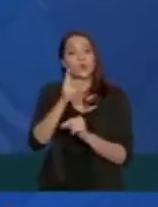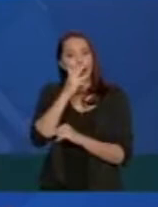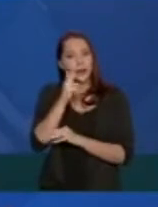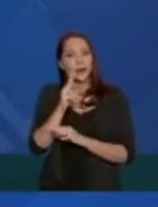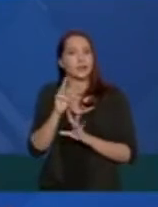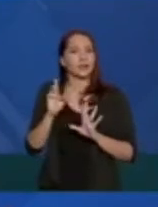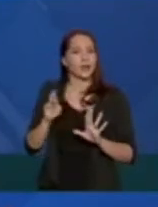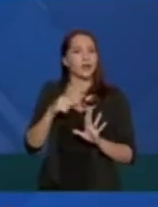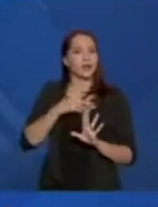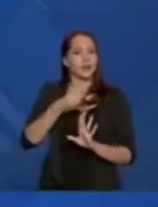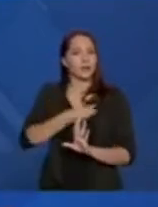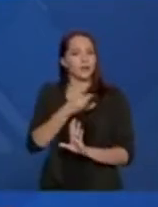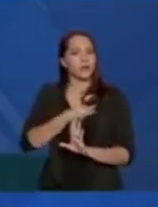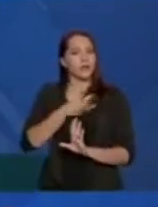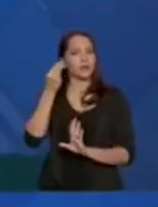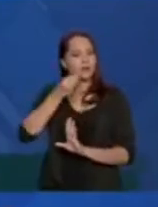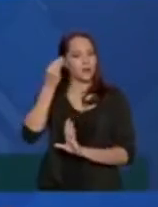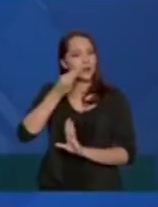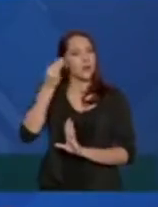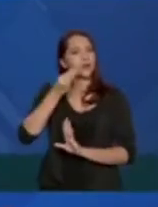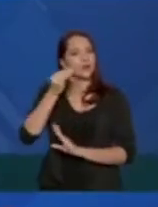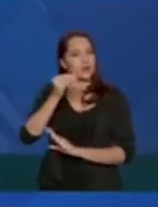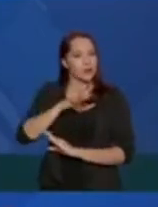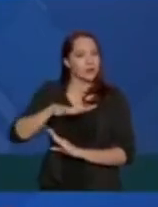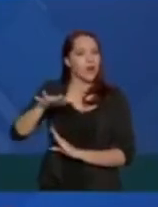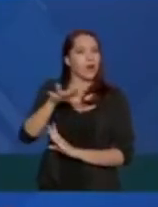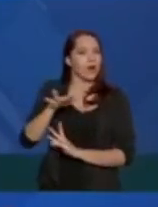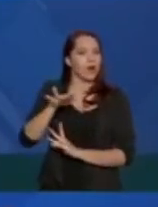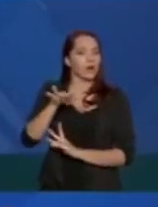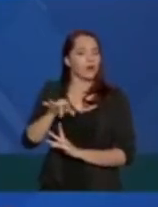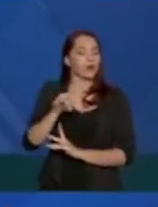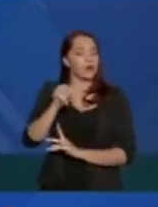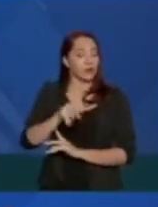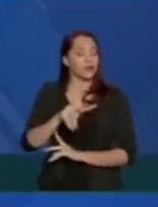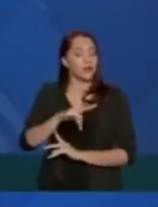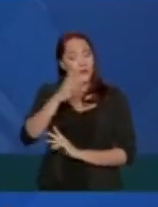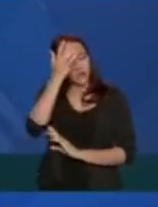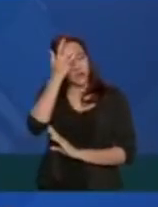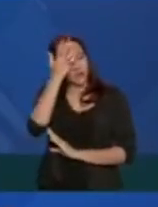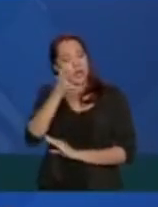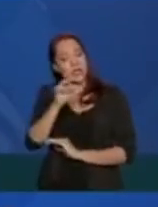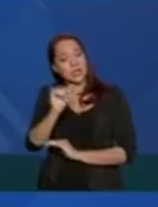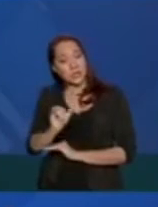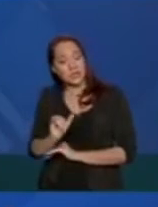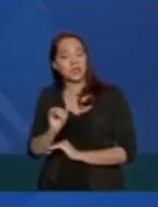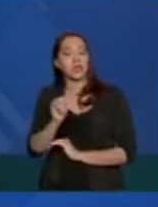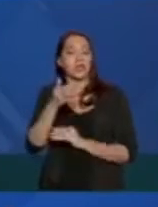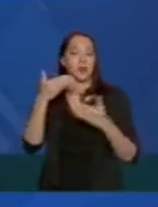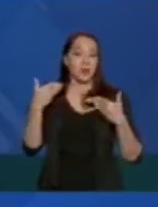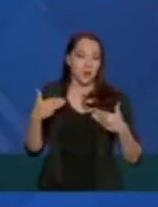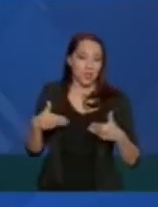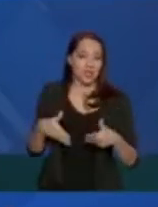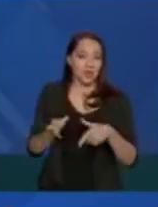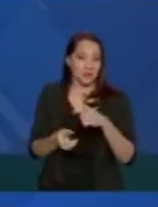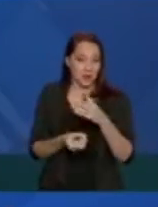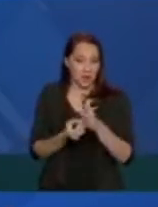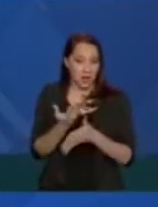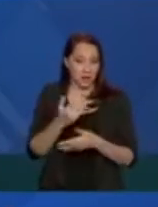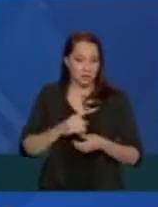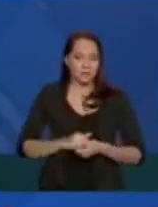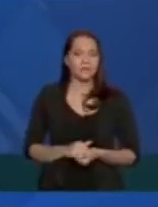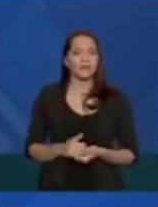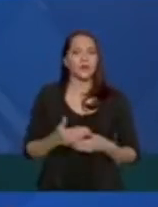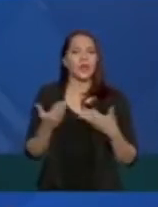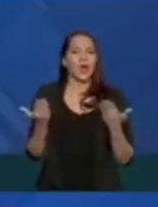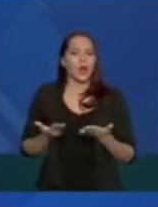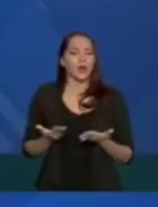tenha vivência, experiência na área e uma visão ampla, porque eu acho que isso vai facilitar se, porventura, o Ministério for criado. Agora, em